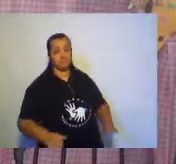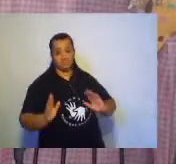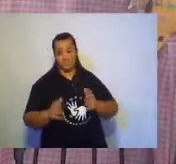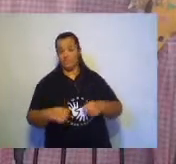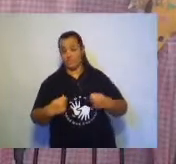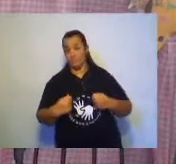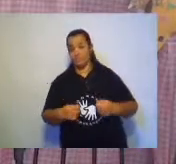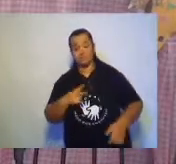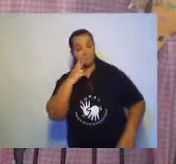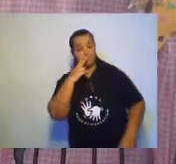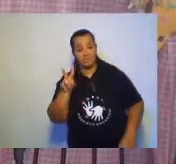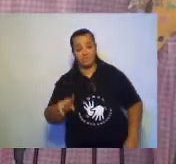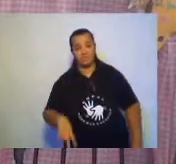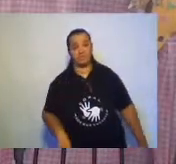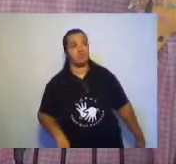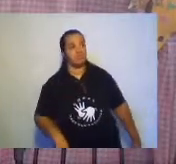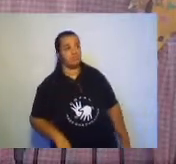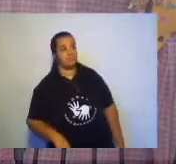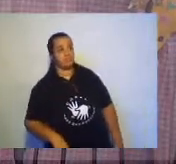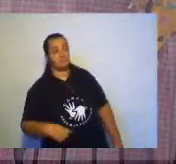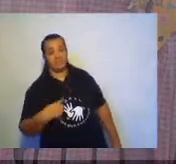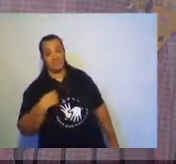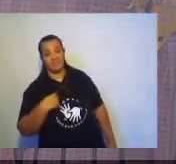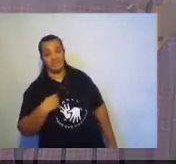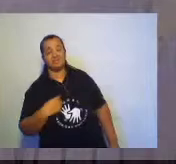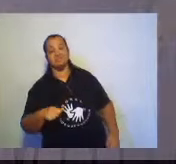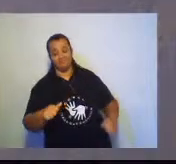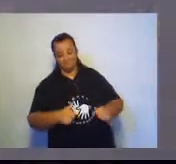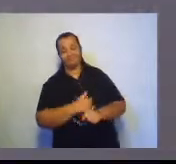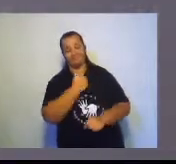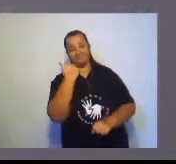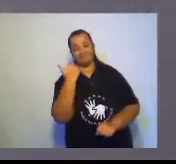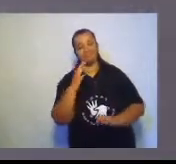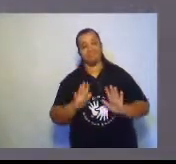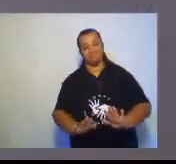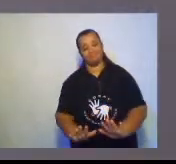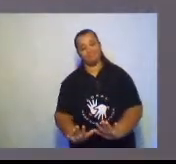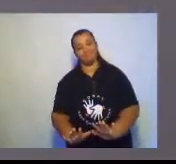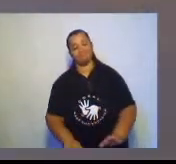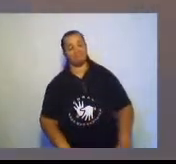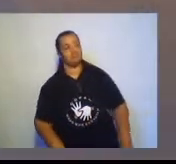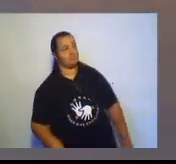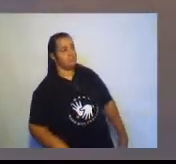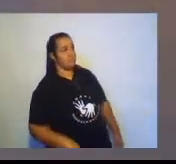Mas hoje eu posso ver que foi melhor assim.